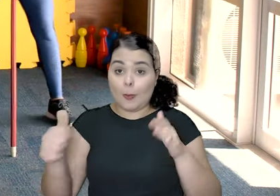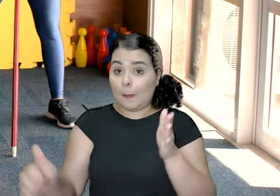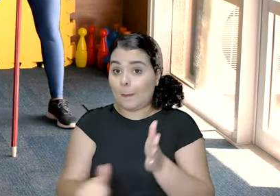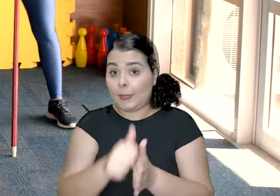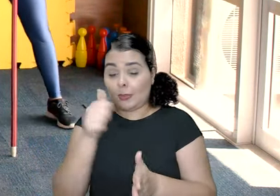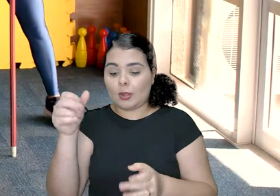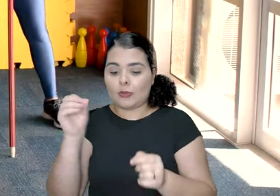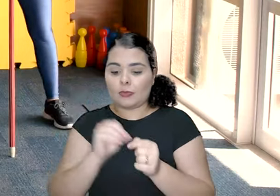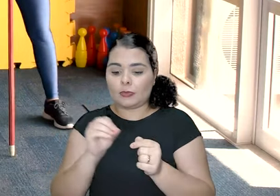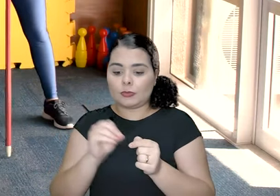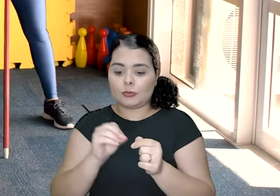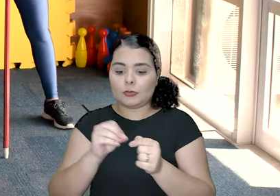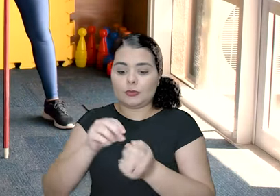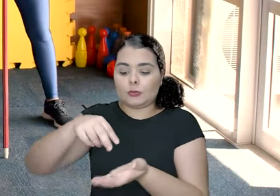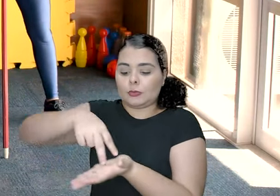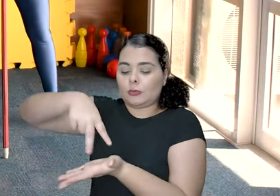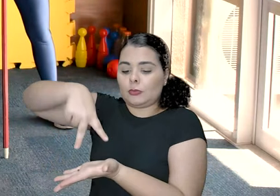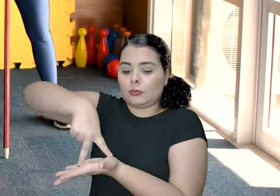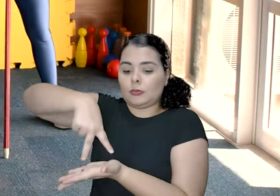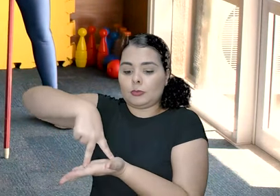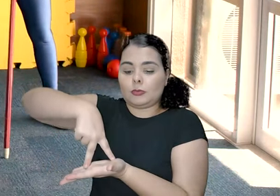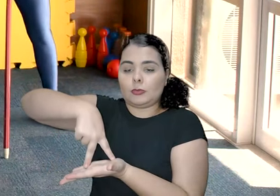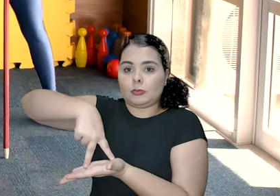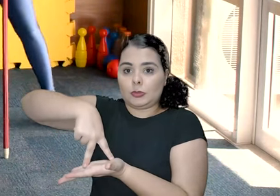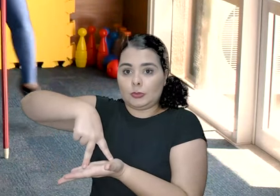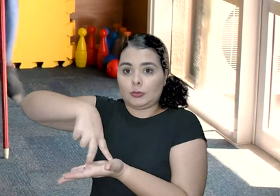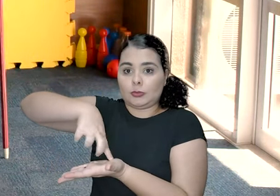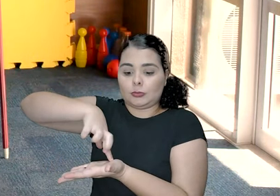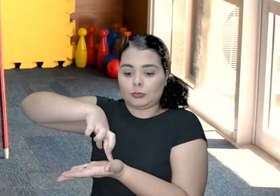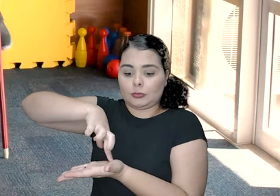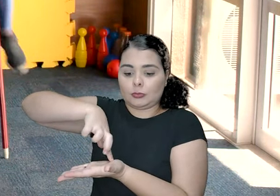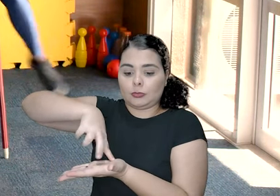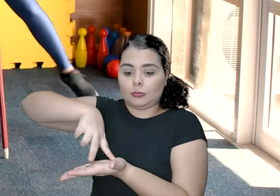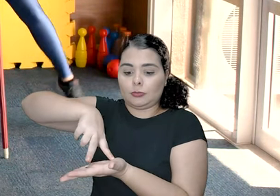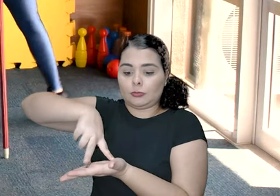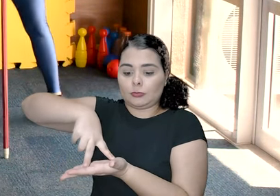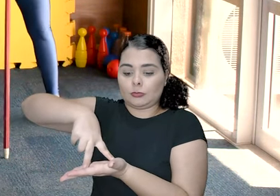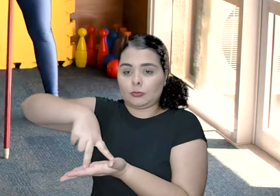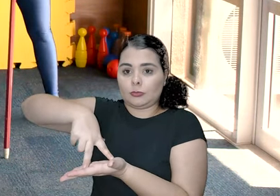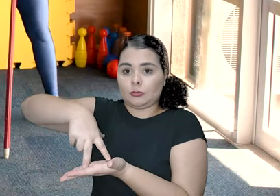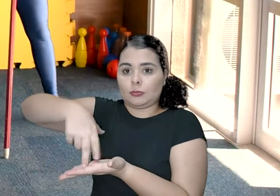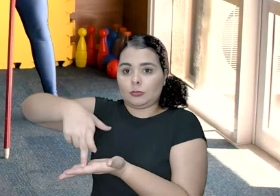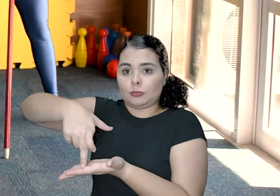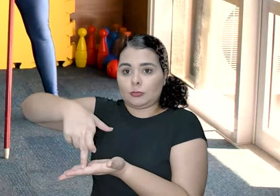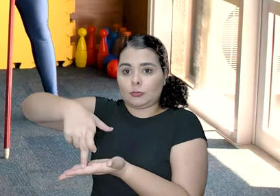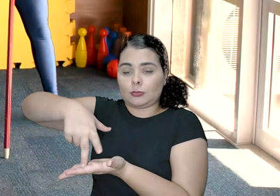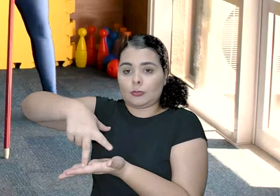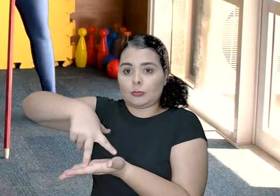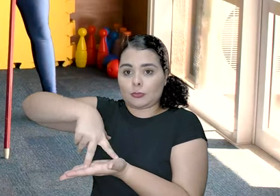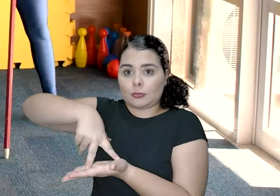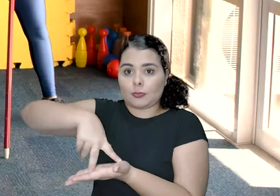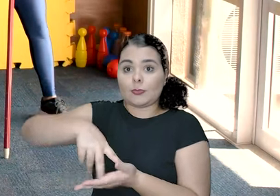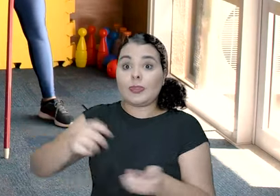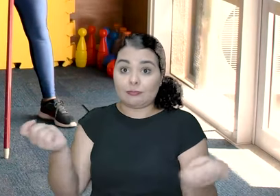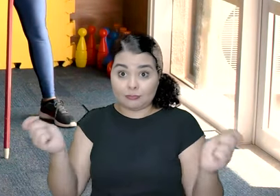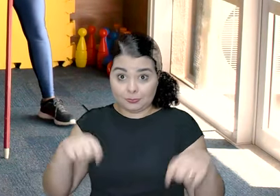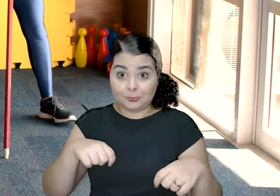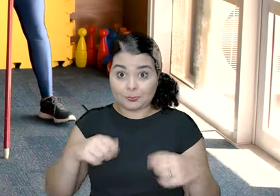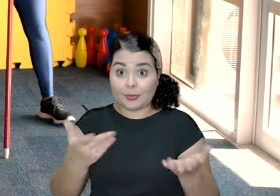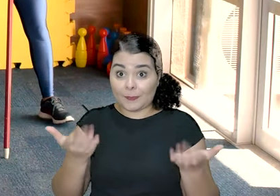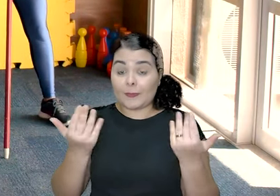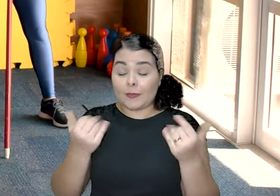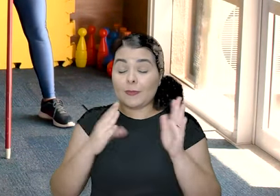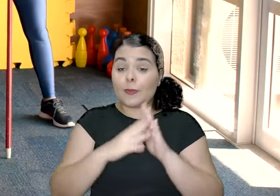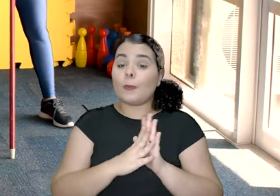é pernas afastadas, trazendo essa perna para o centro do bastão. Vamos começar?